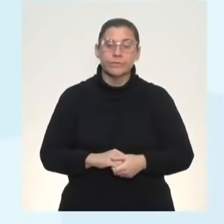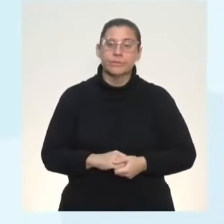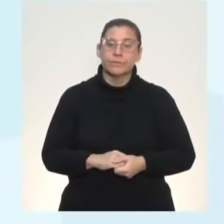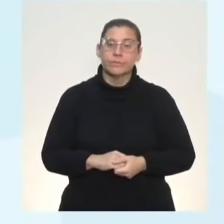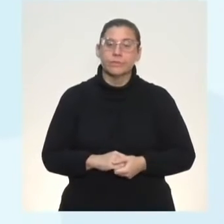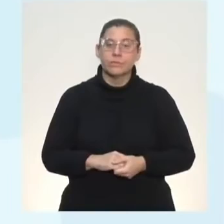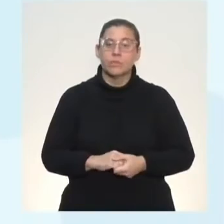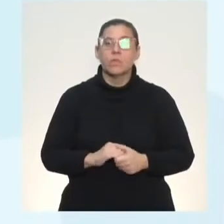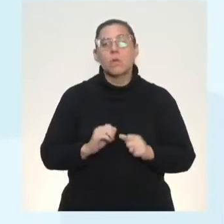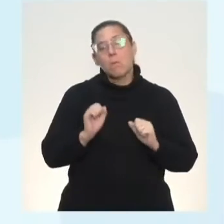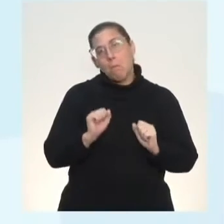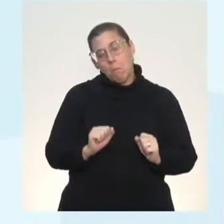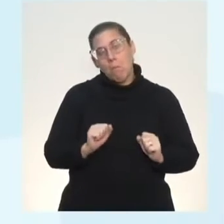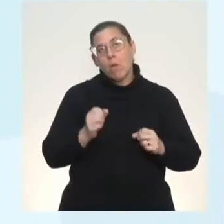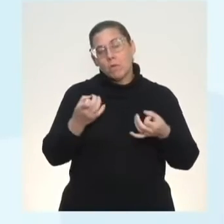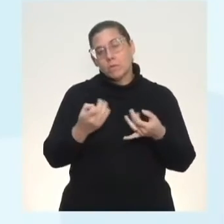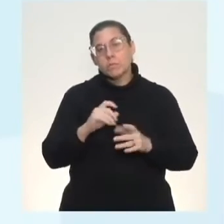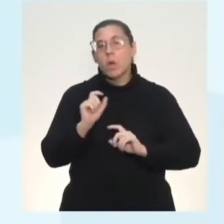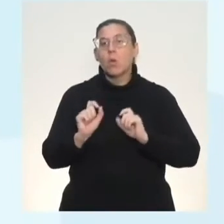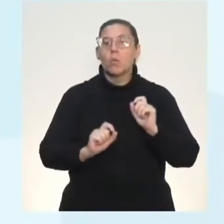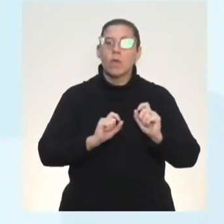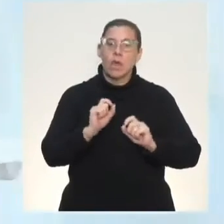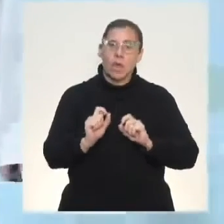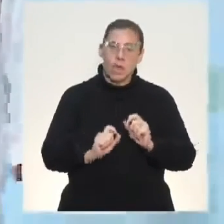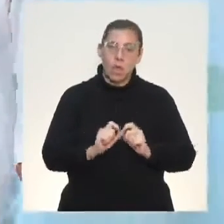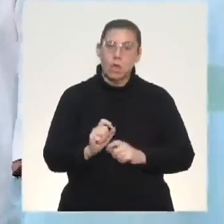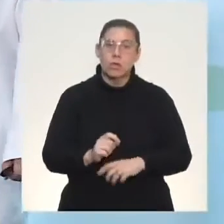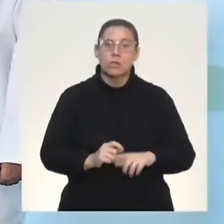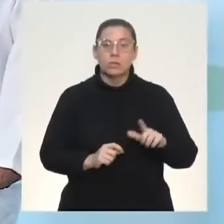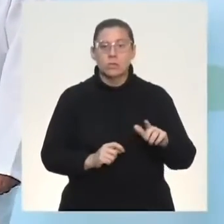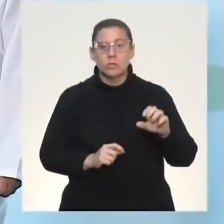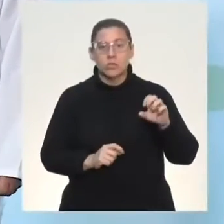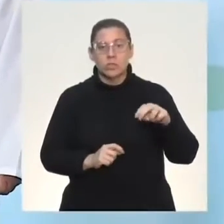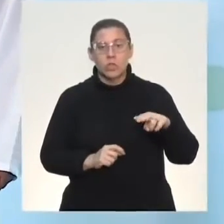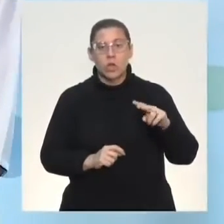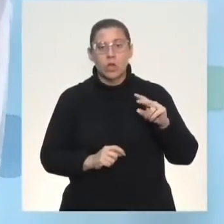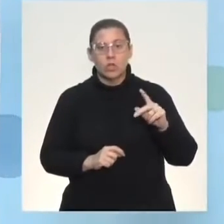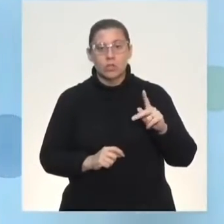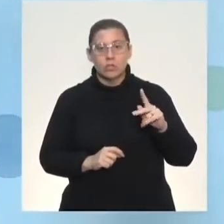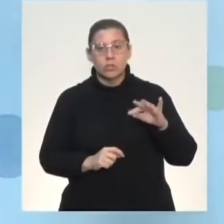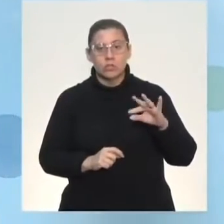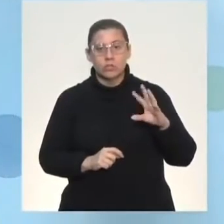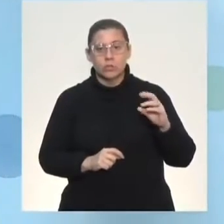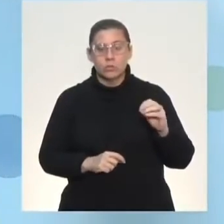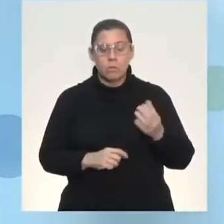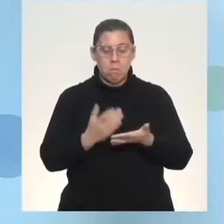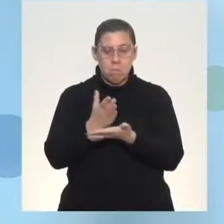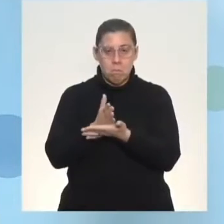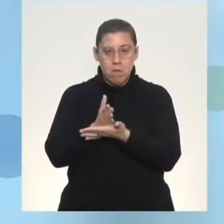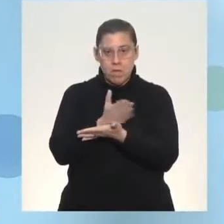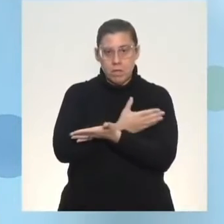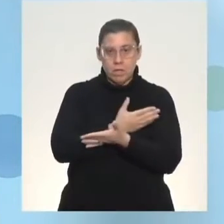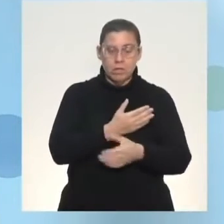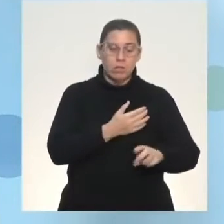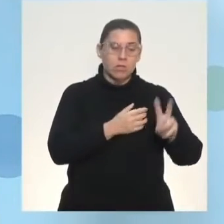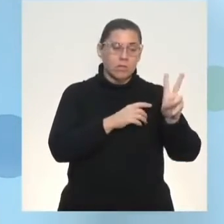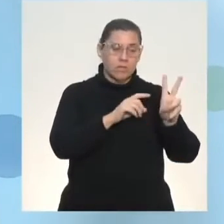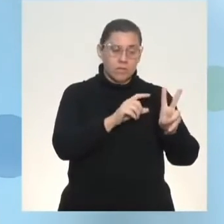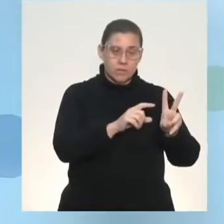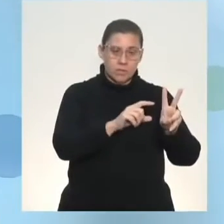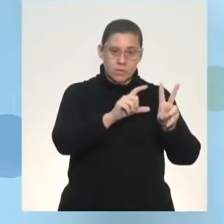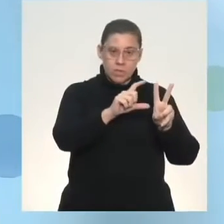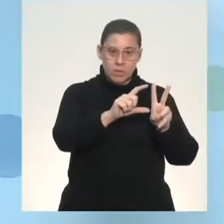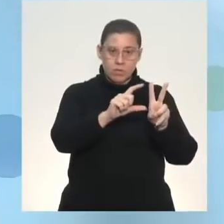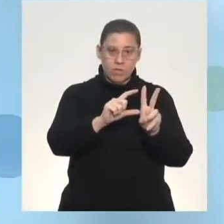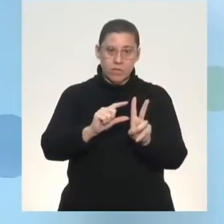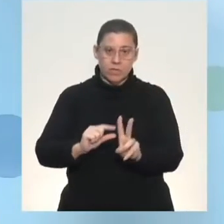Então, eu poderia dizer o seguinte, que o genótipo aqui é metade Vzinho, que a gente pode chamar